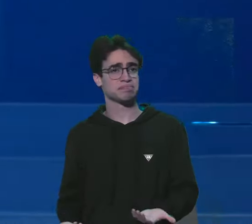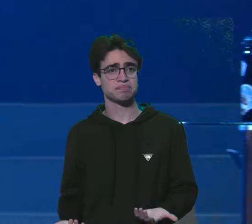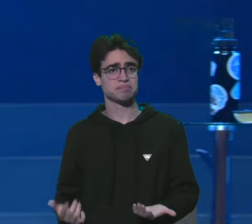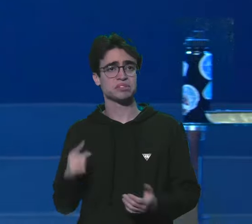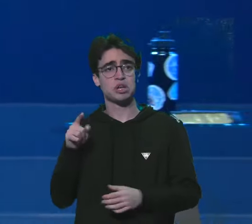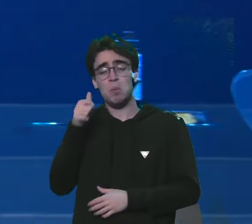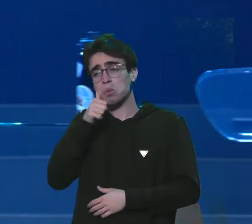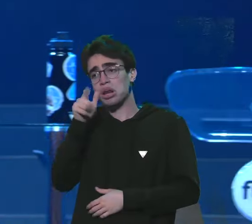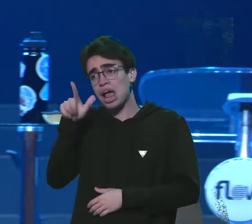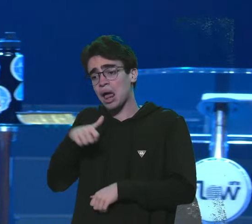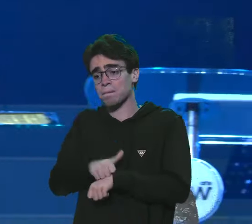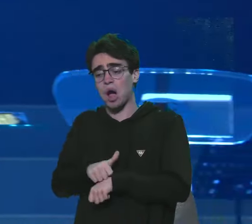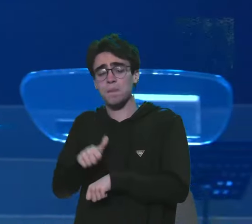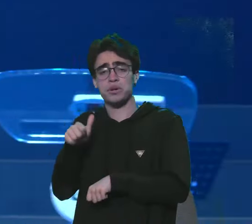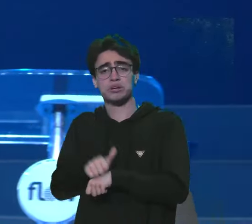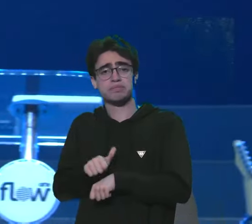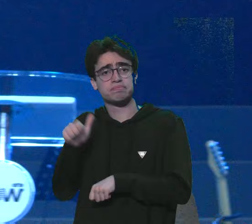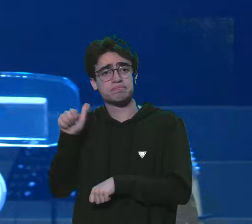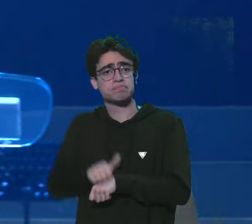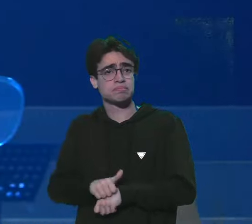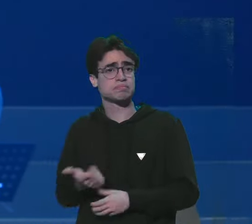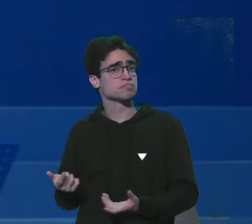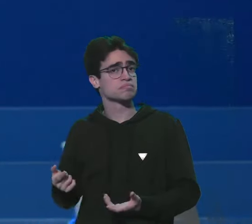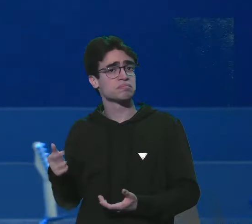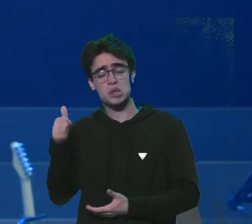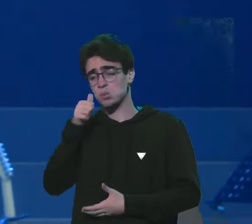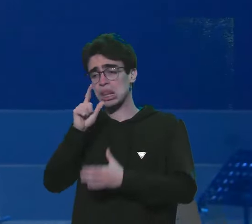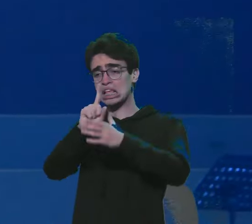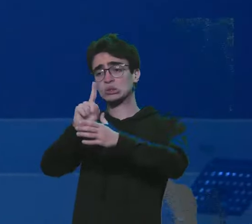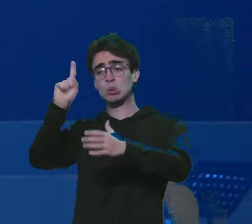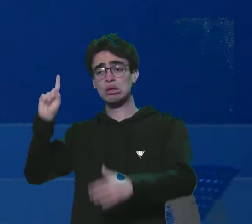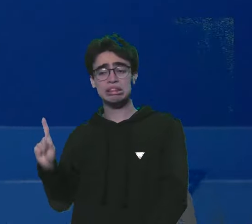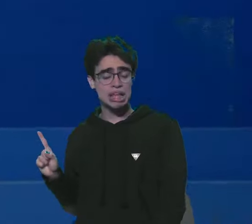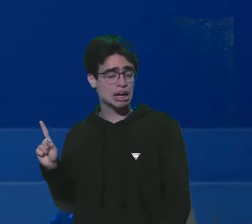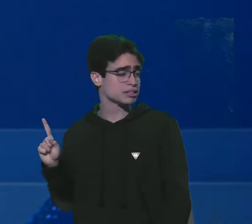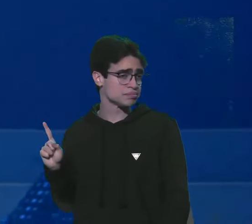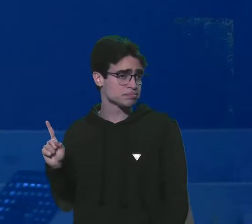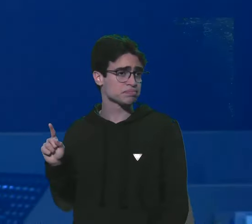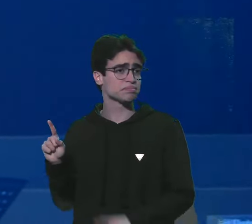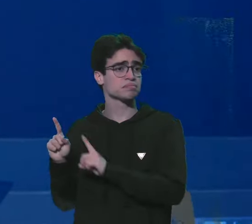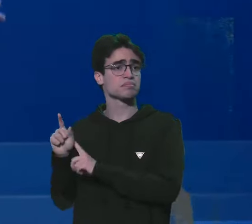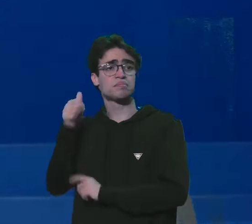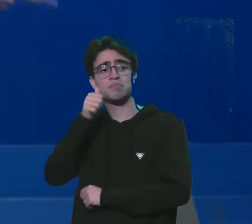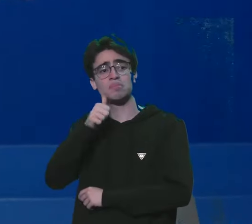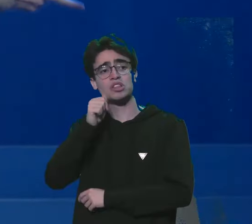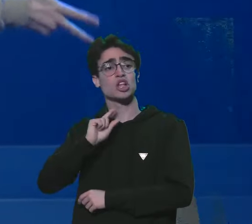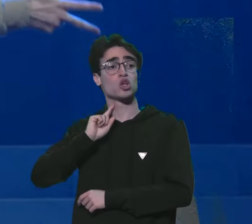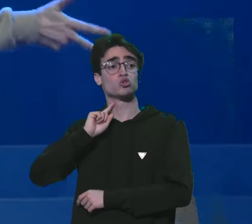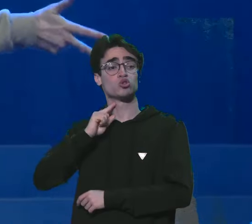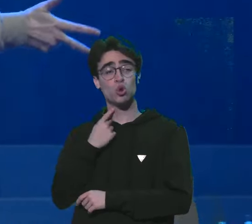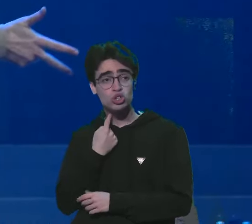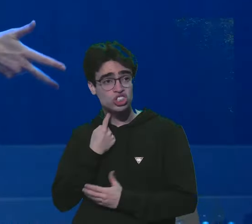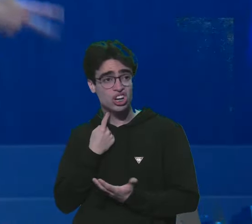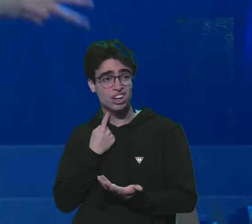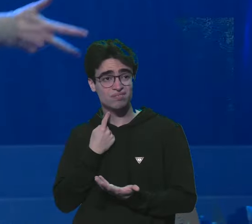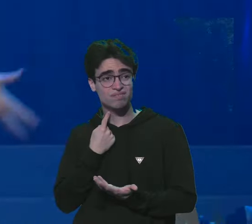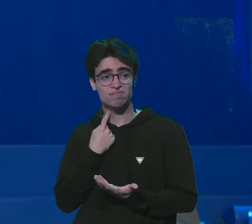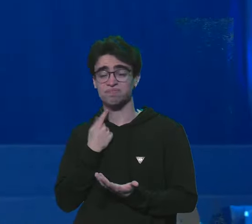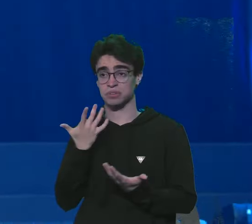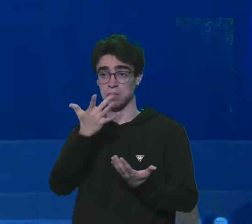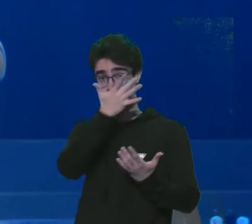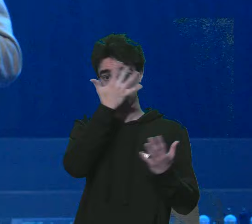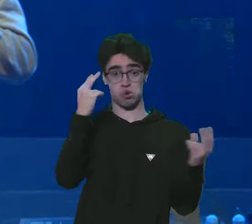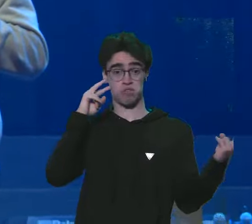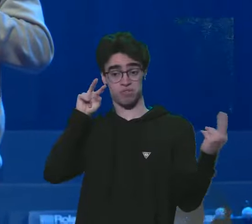era uma mulher pobre. Era uma mulher excluída. Era uma mulher impura espiritualmente, na